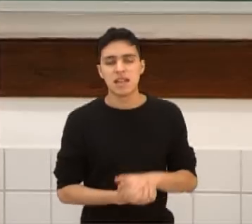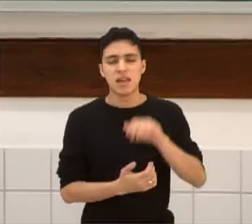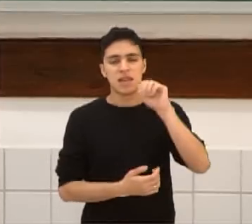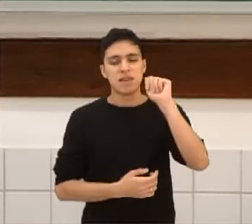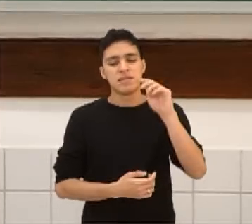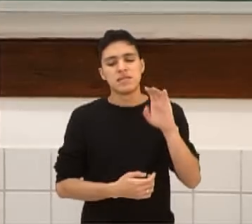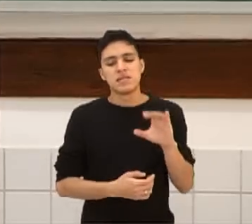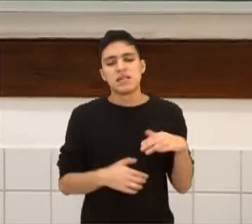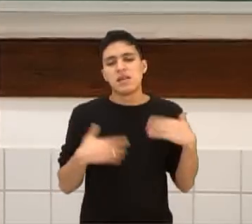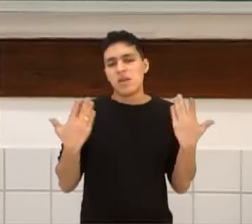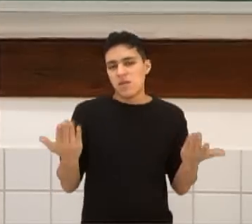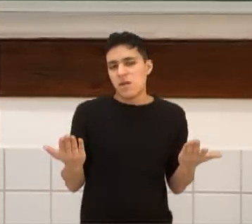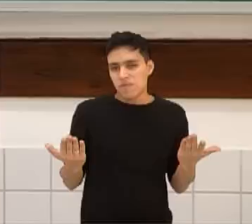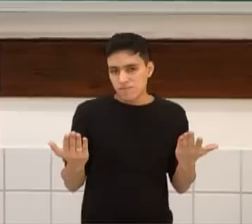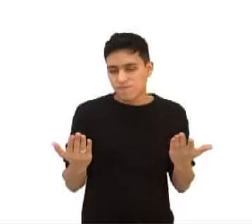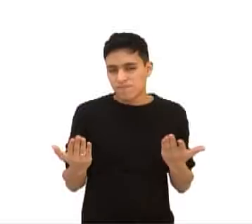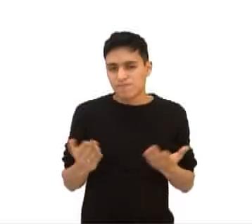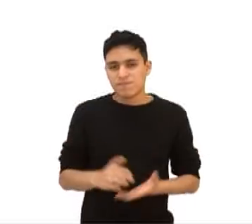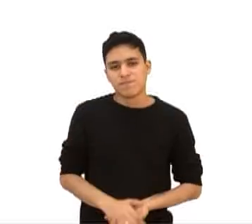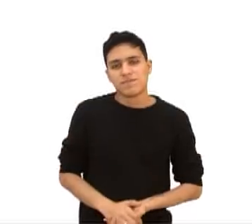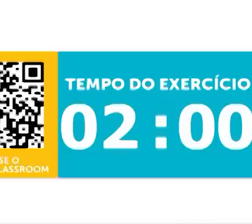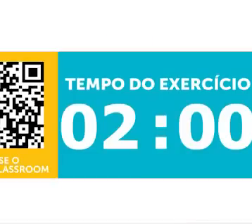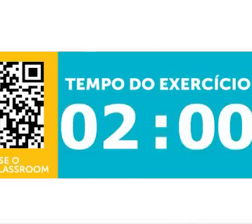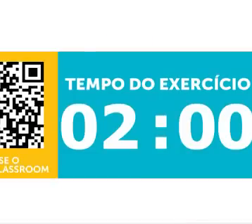A, letra B ou letra C? É rapidinho.